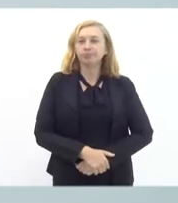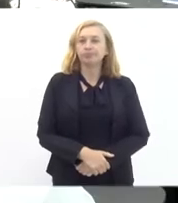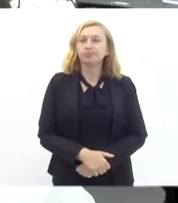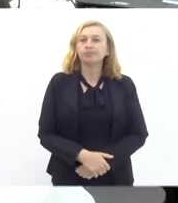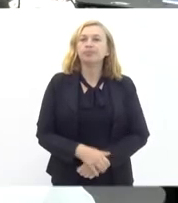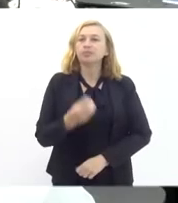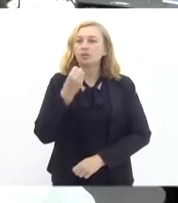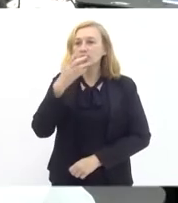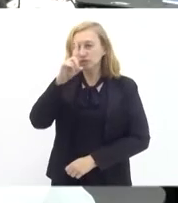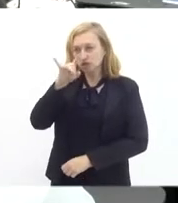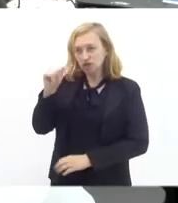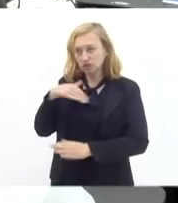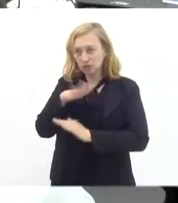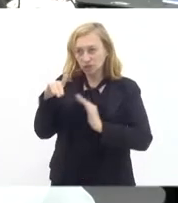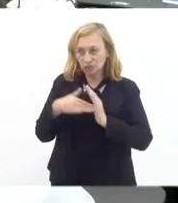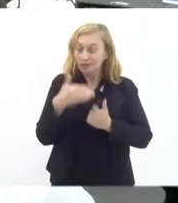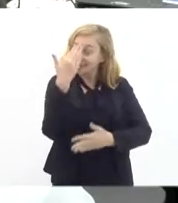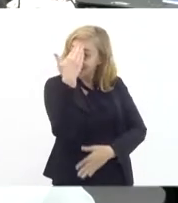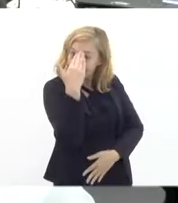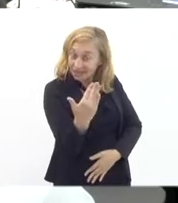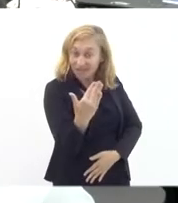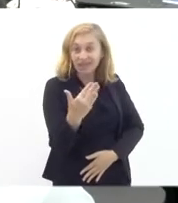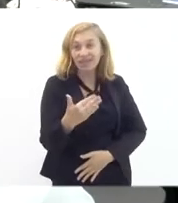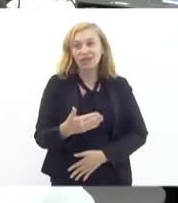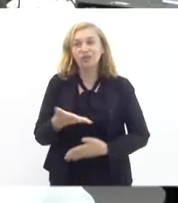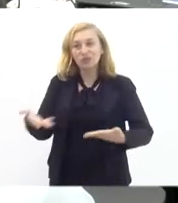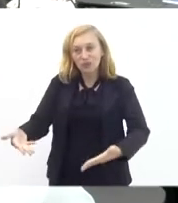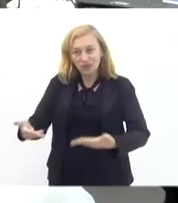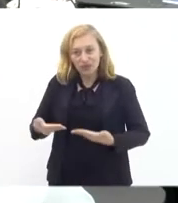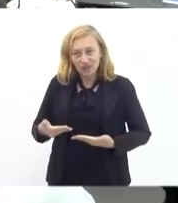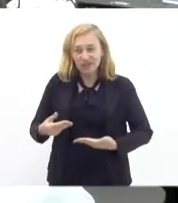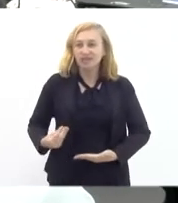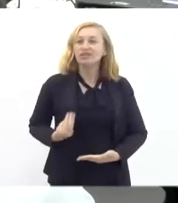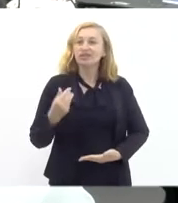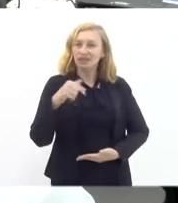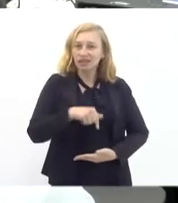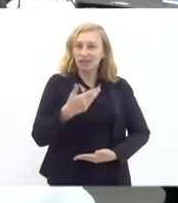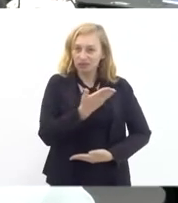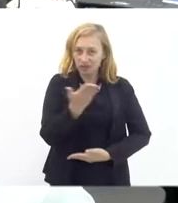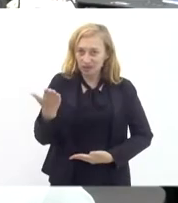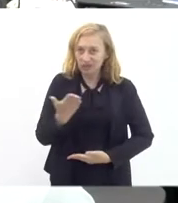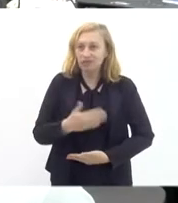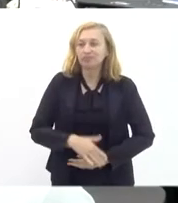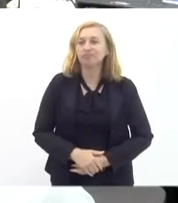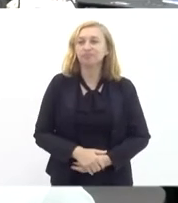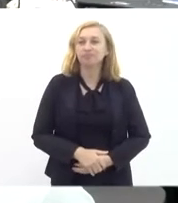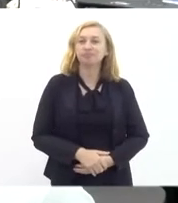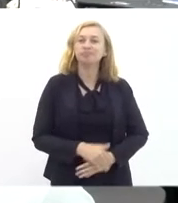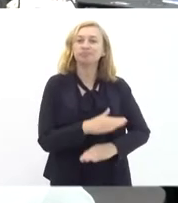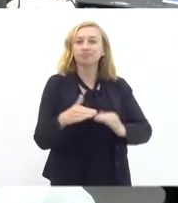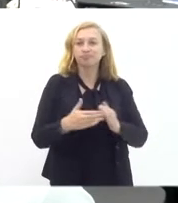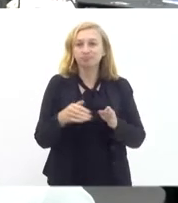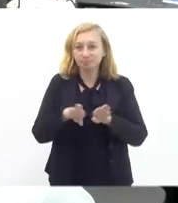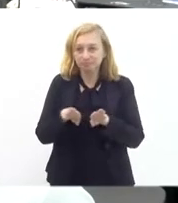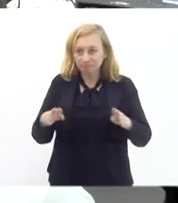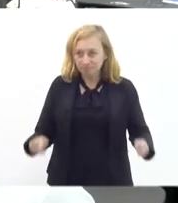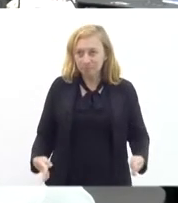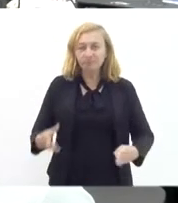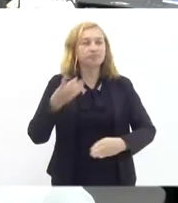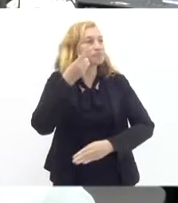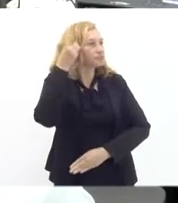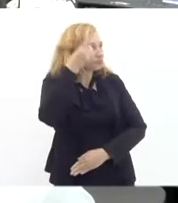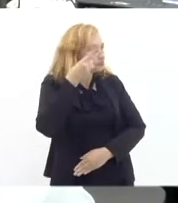Bom dia a todos. Primeiro, agradecer o convite de estar presente aqui com vocês, a toda a mesa,